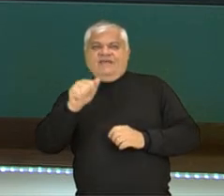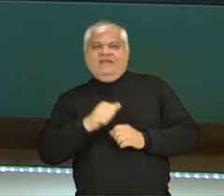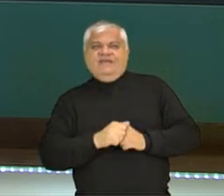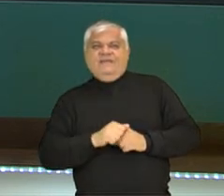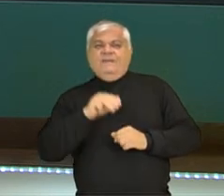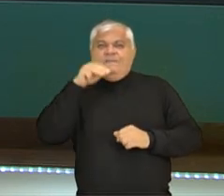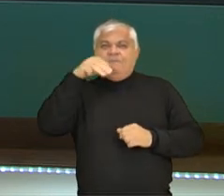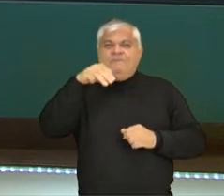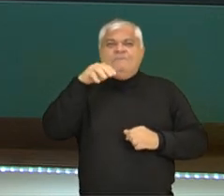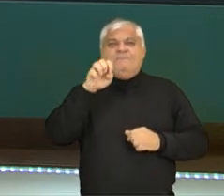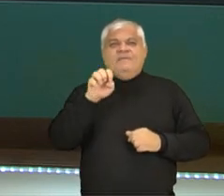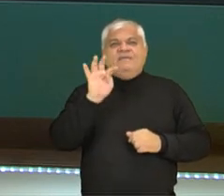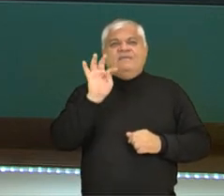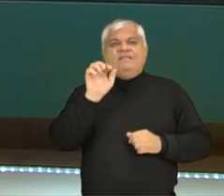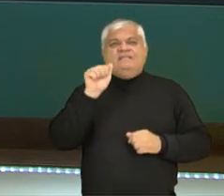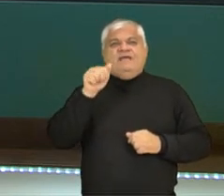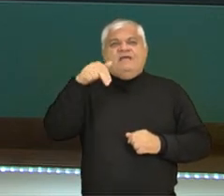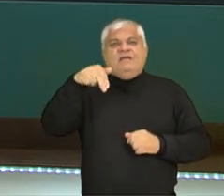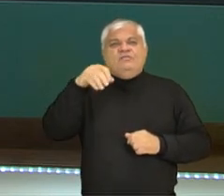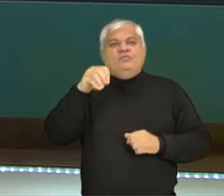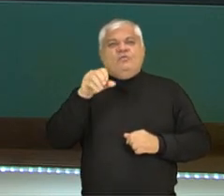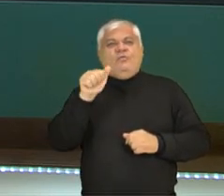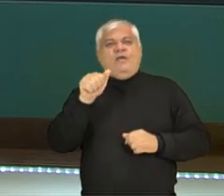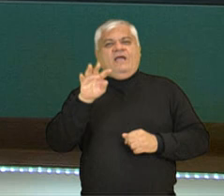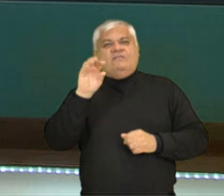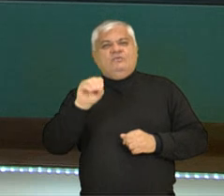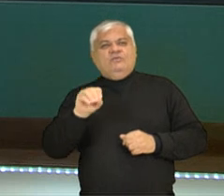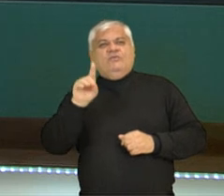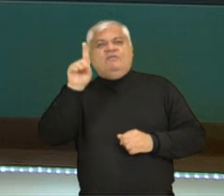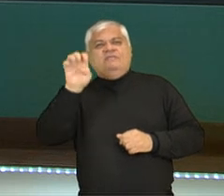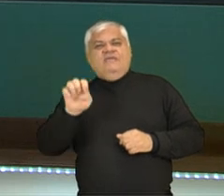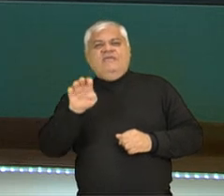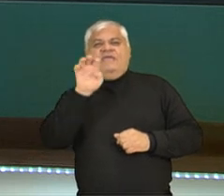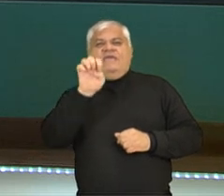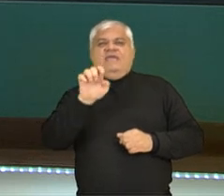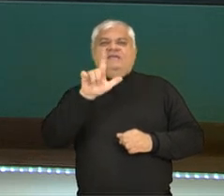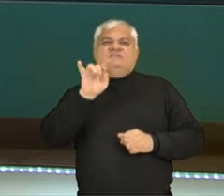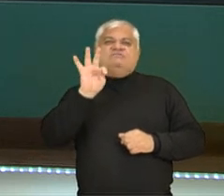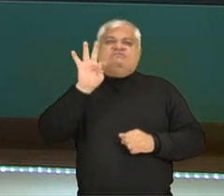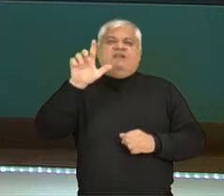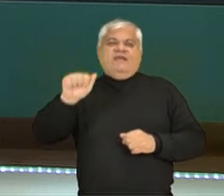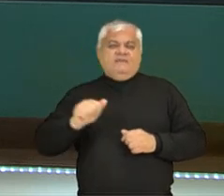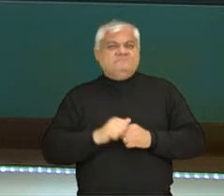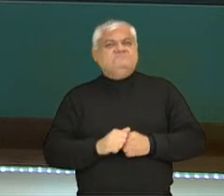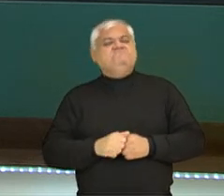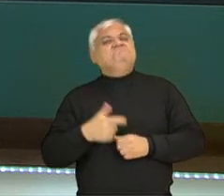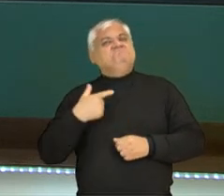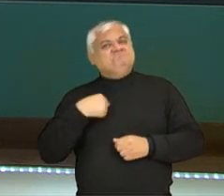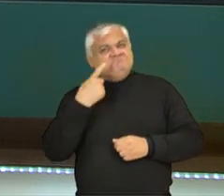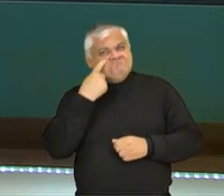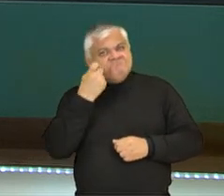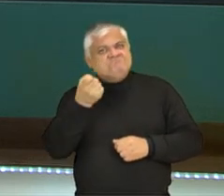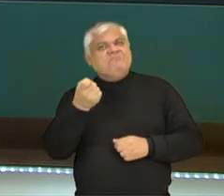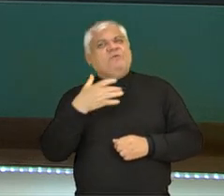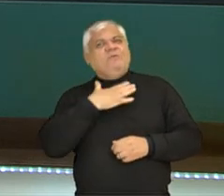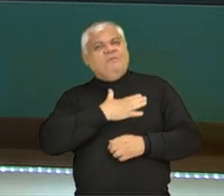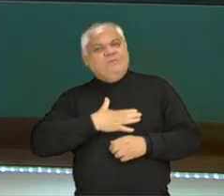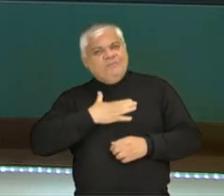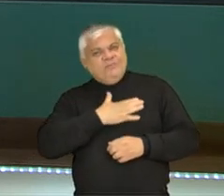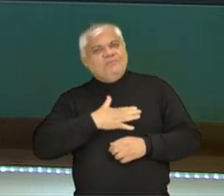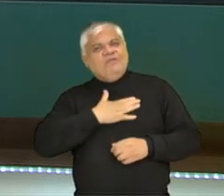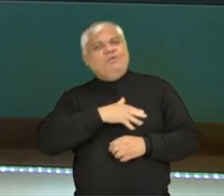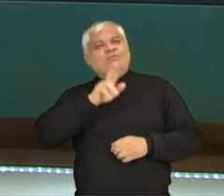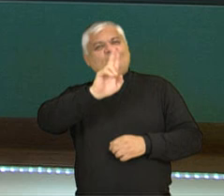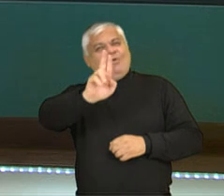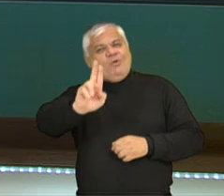ser metanoato de etila. Professor, olha professor, achei interessante, gostei muito de dar nome